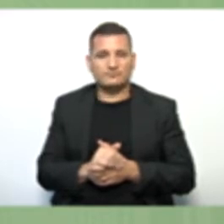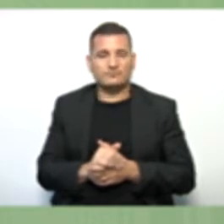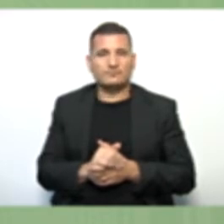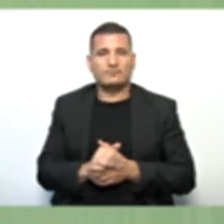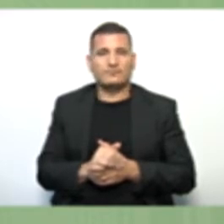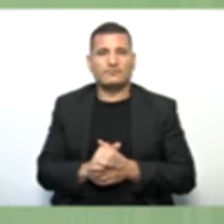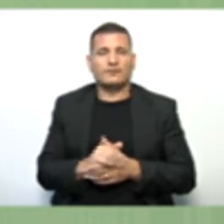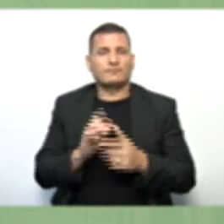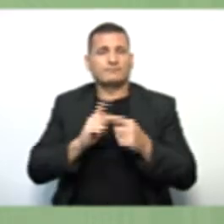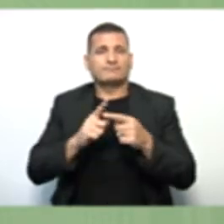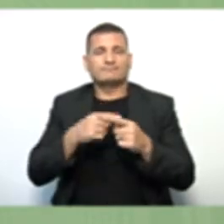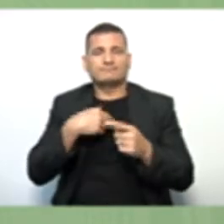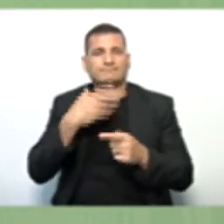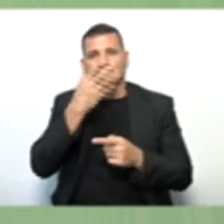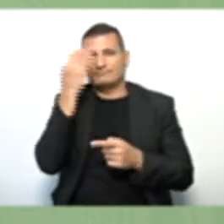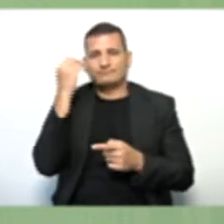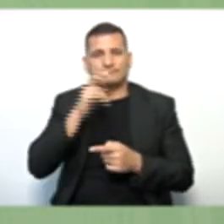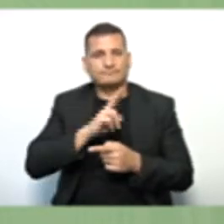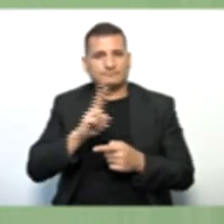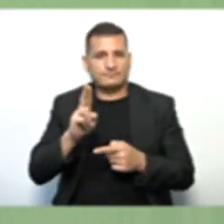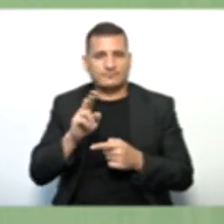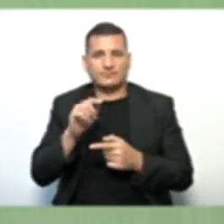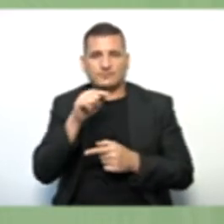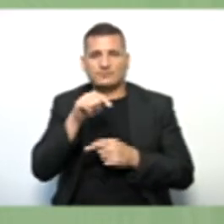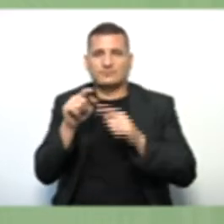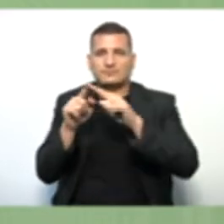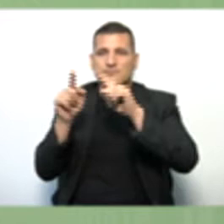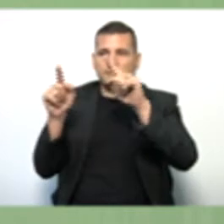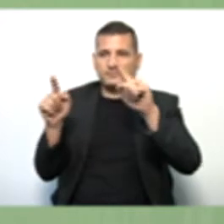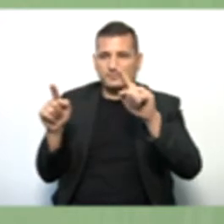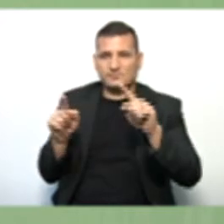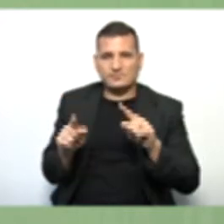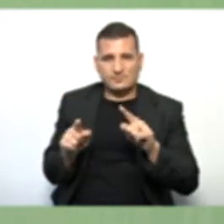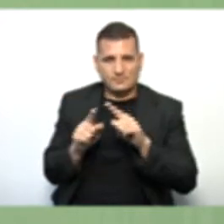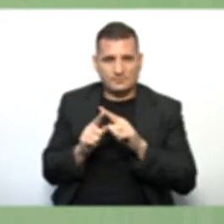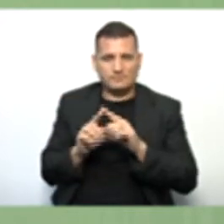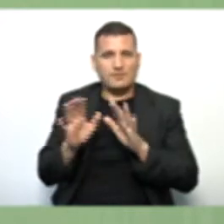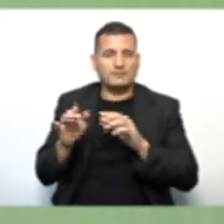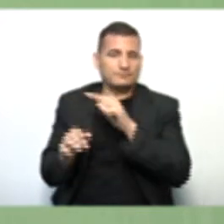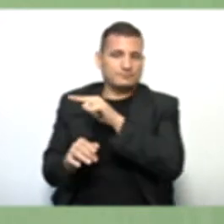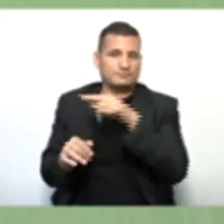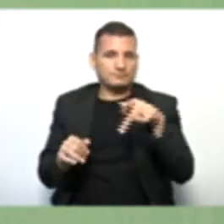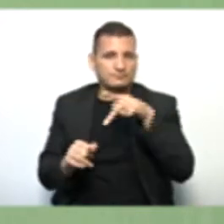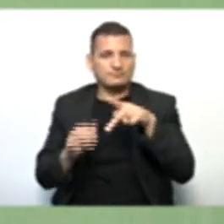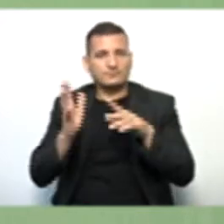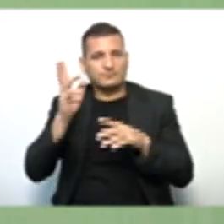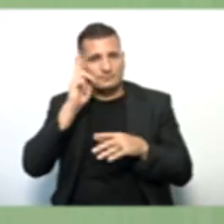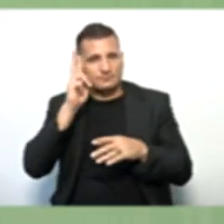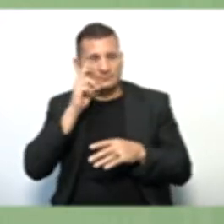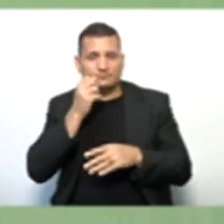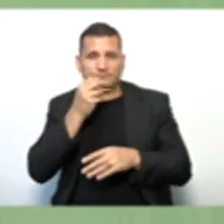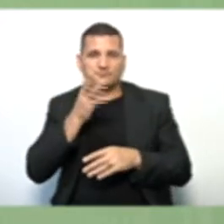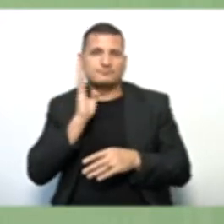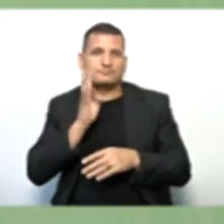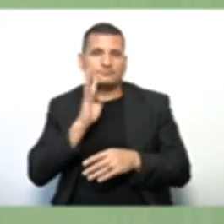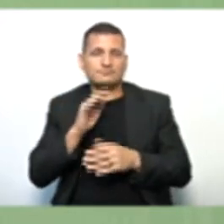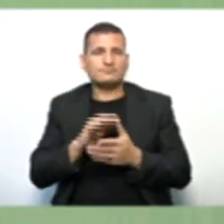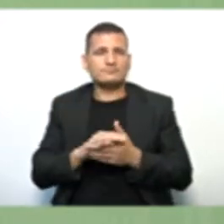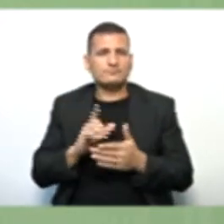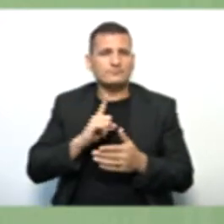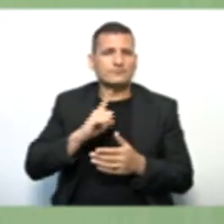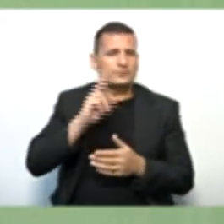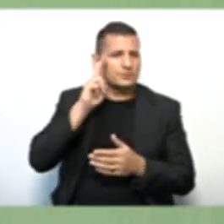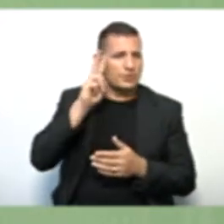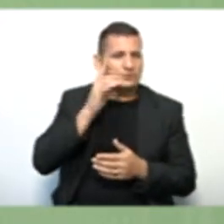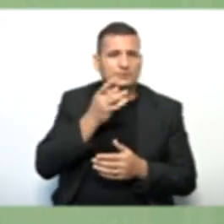Rapaz, gente, é que eu esqueci mesmo desse símbolo aqui, tá? Então, Mas o professor já lembrou aí da gente, que legal, tem né, uma professor? história engraçada que depois eu